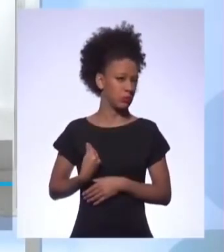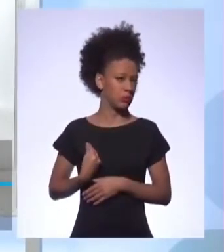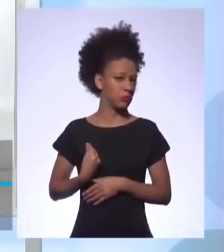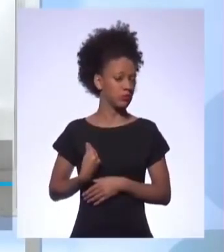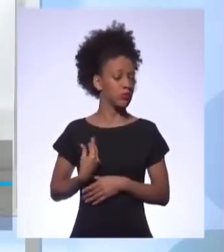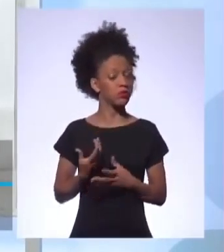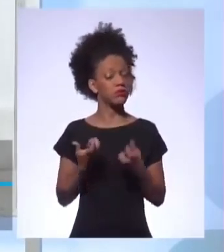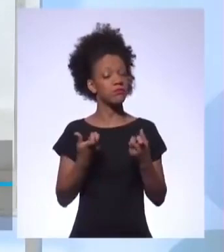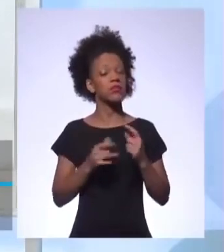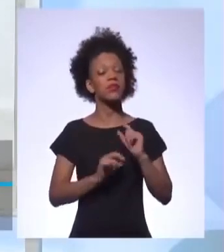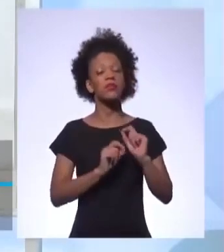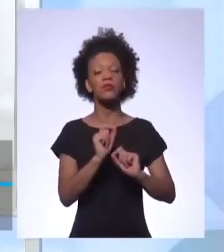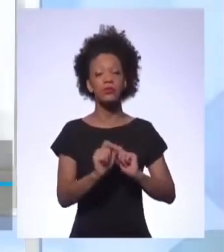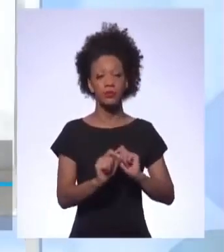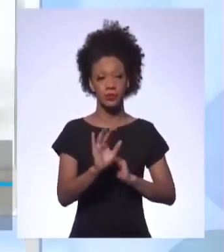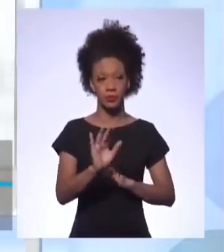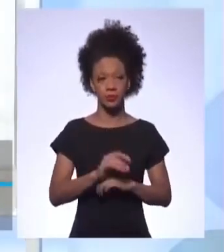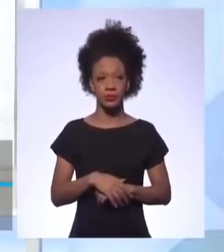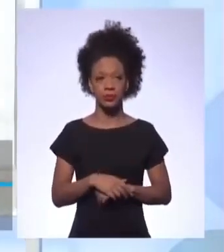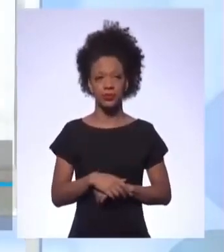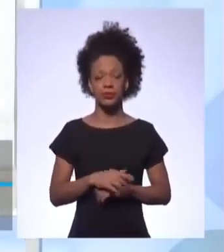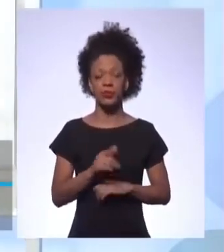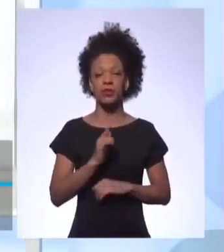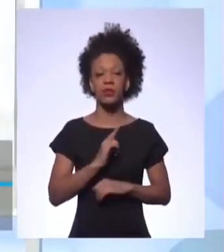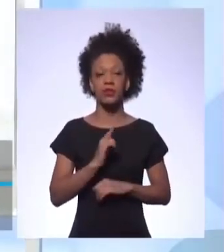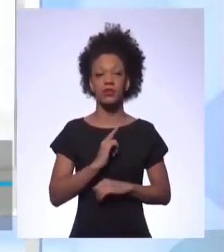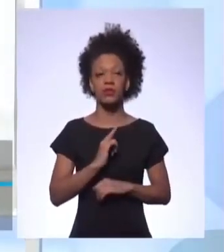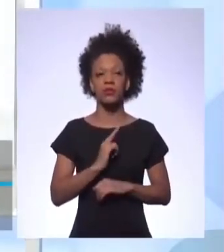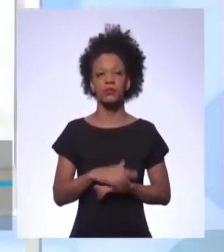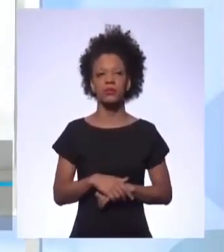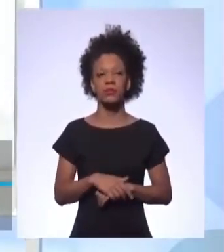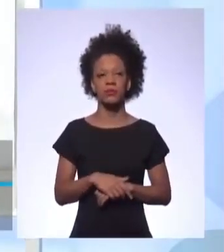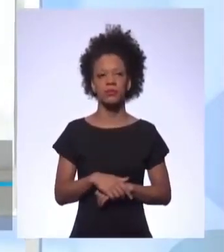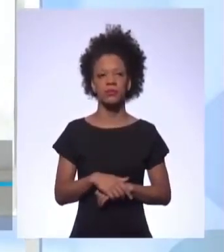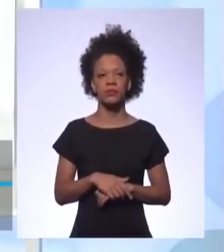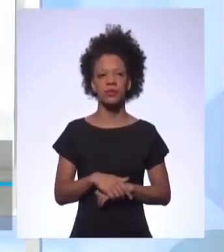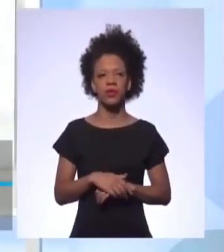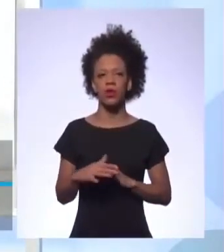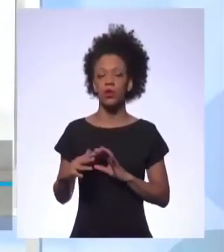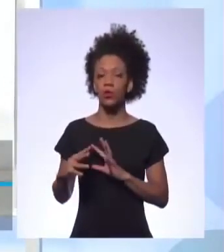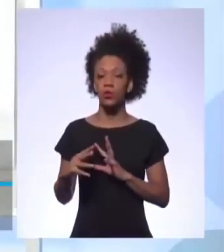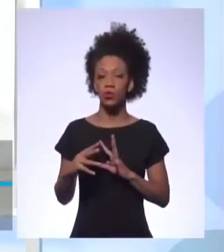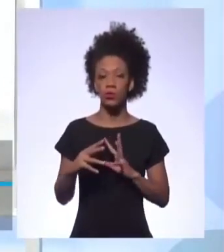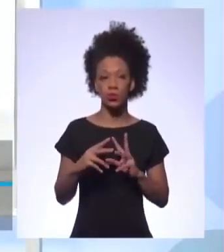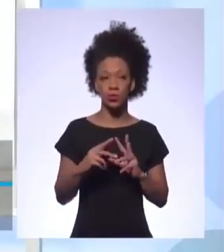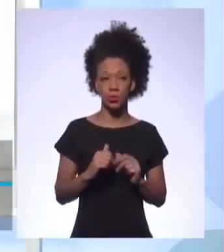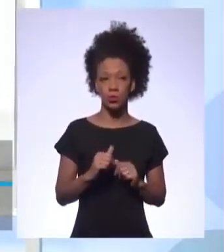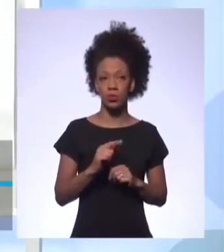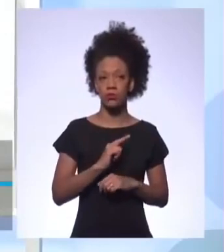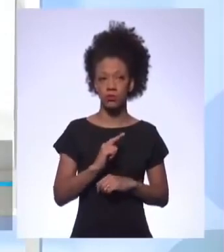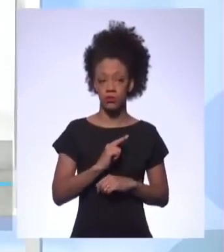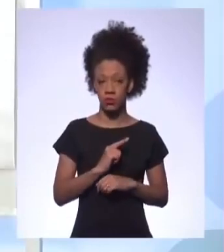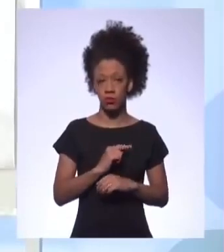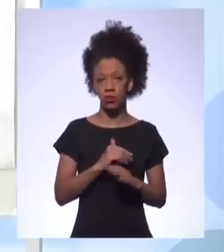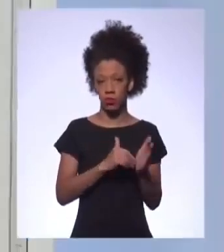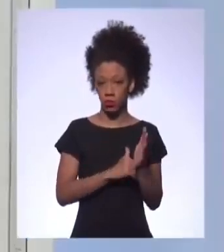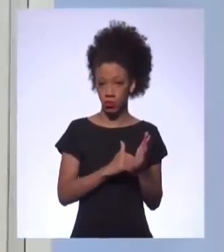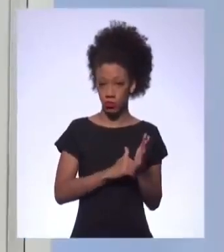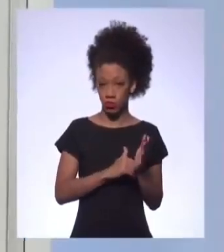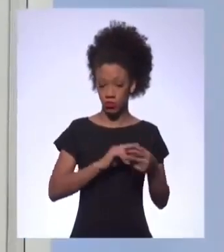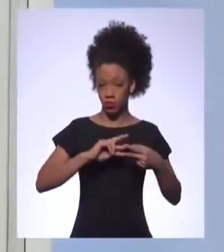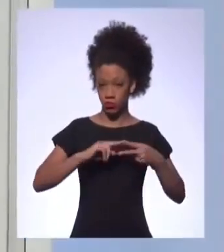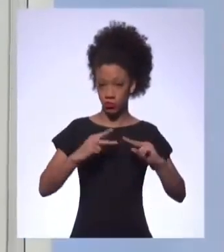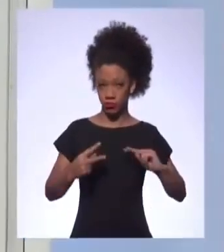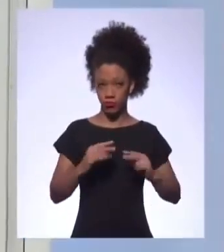eles me explicaram o seguinte, que nós temos, que todo mundo tem um código genético,